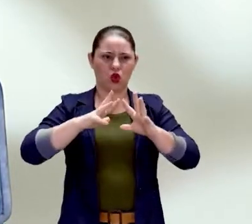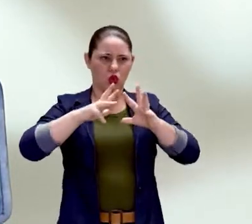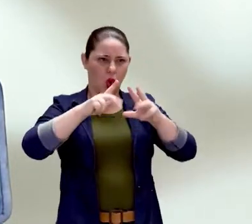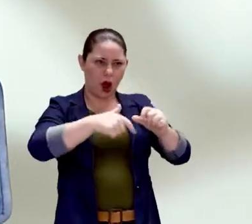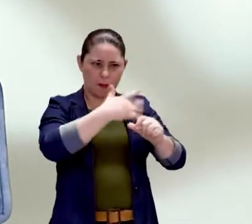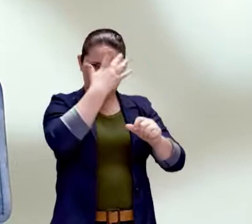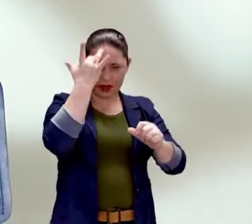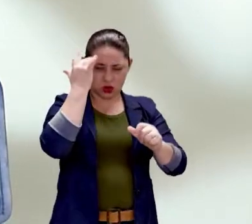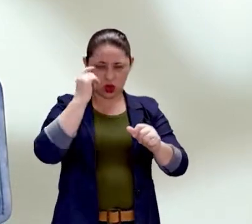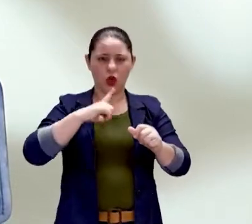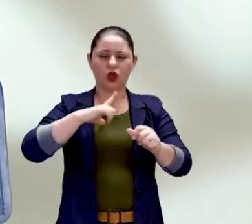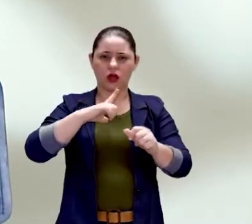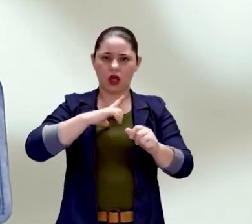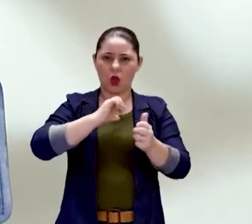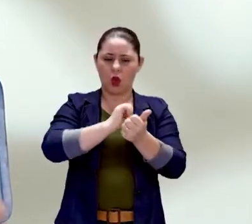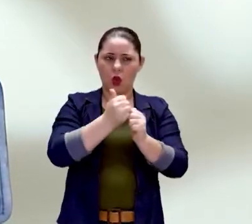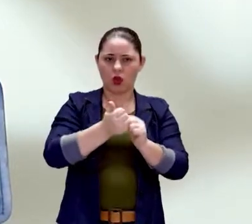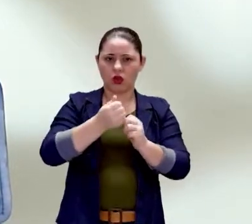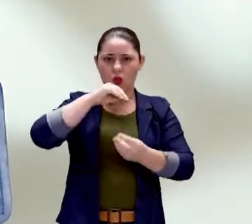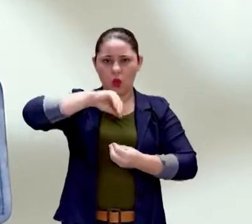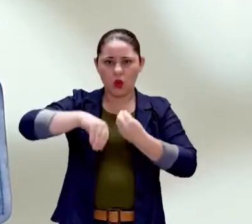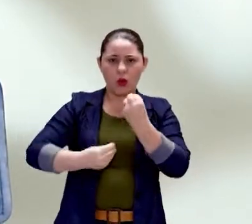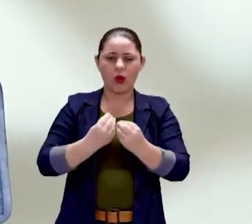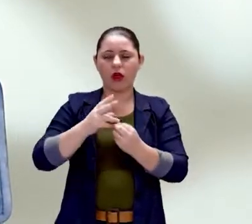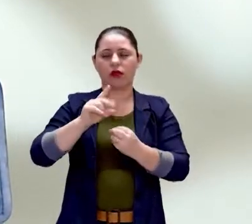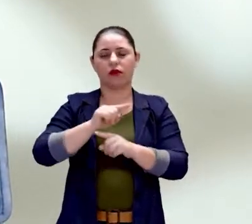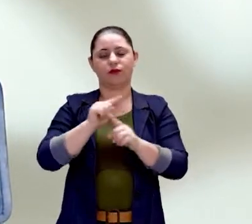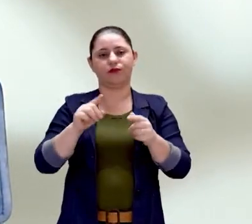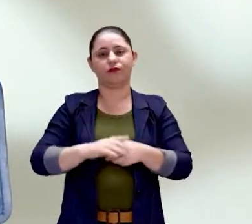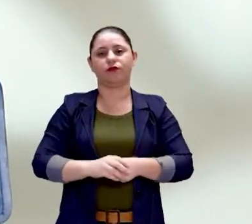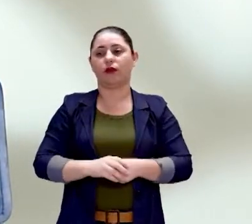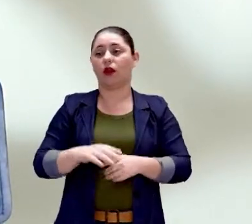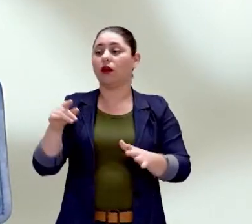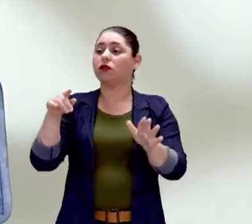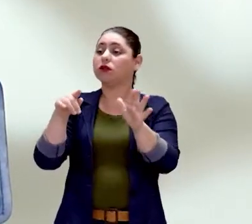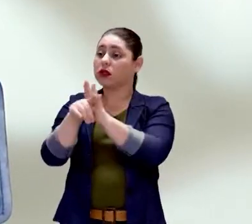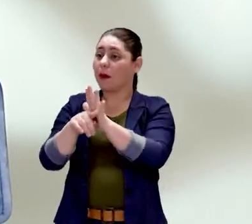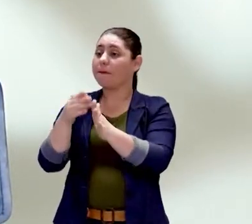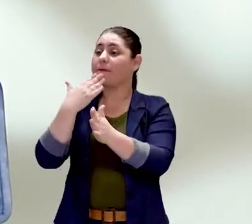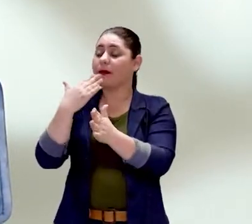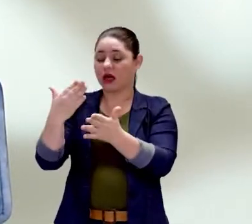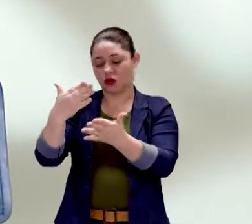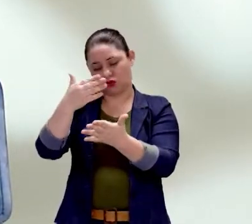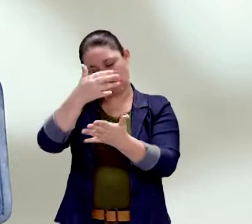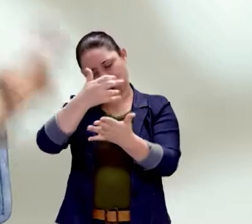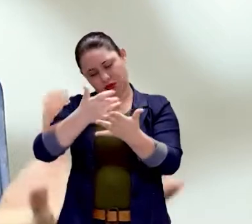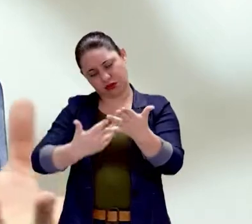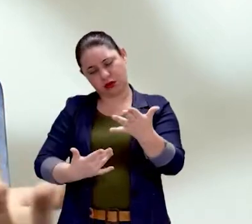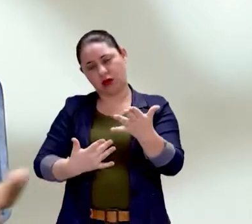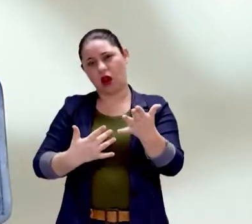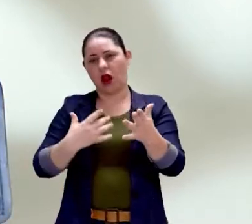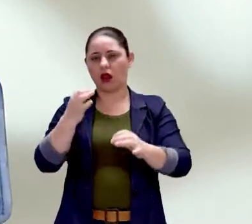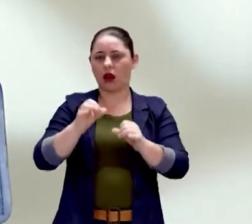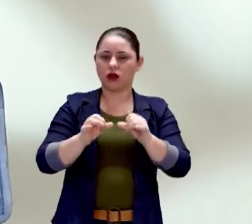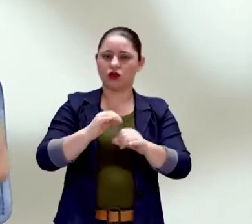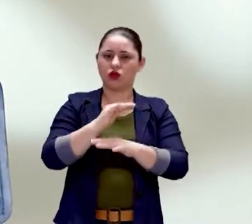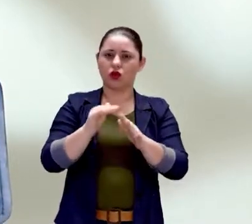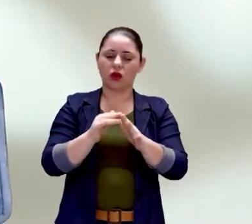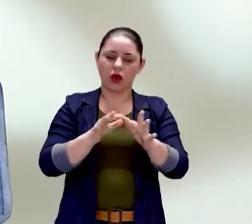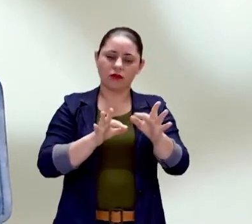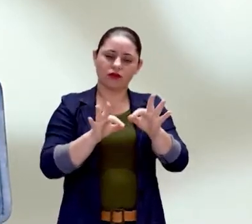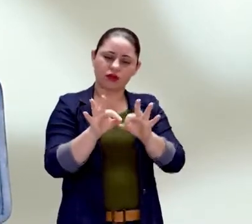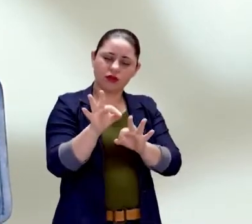usam esse recurso ergogênico hormonal. A maioria deles, a gente solicita todos os exames para ver todo o eixo hormonal e